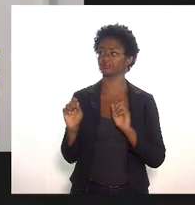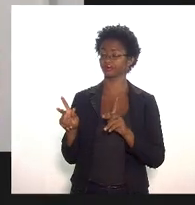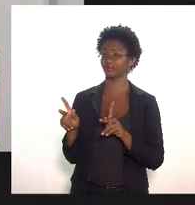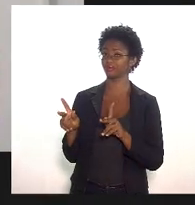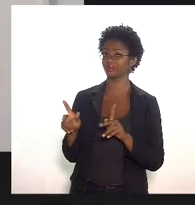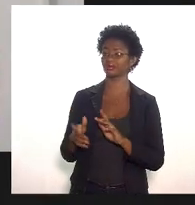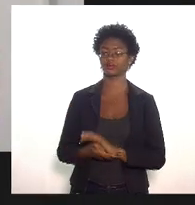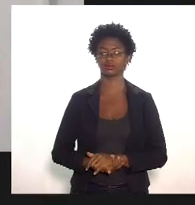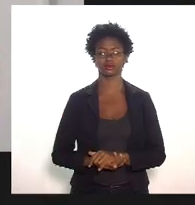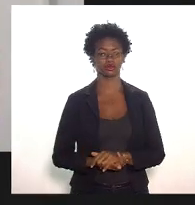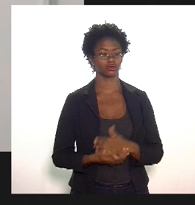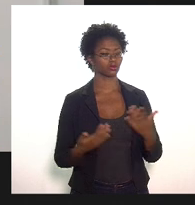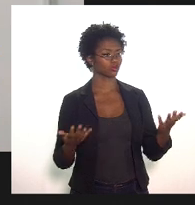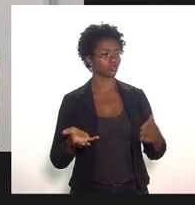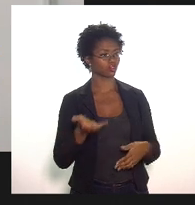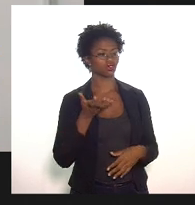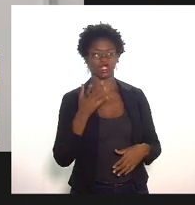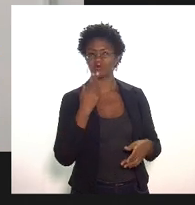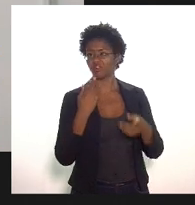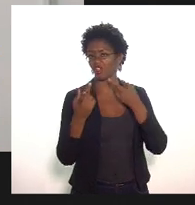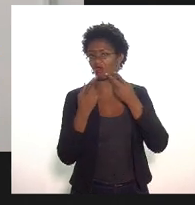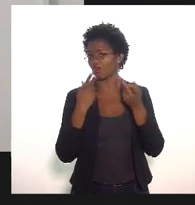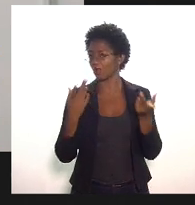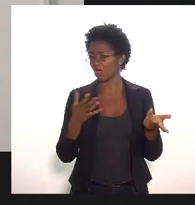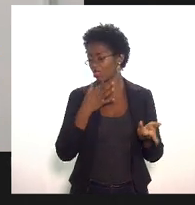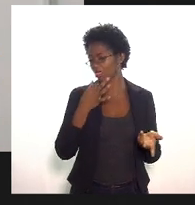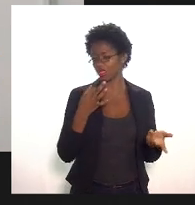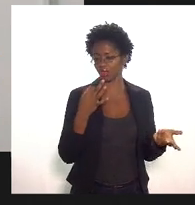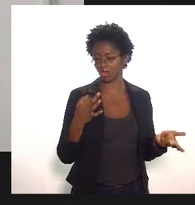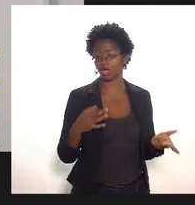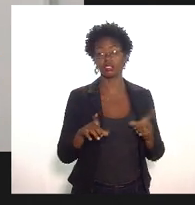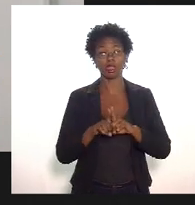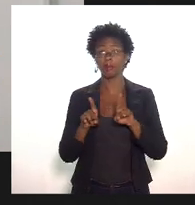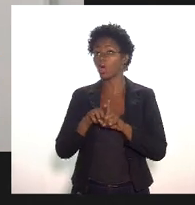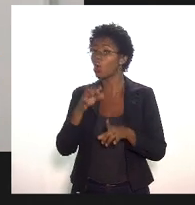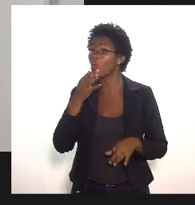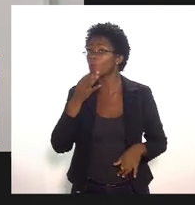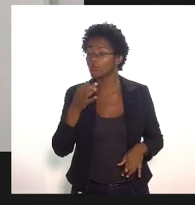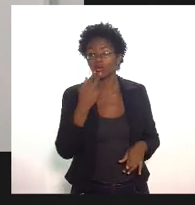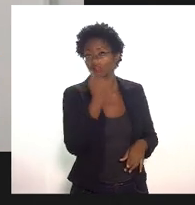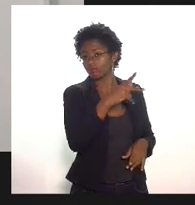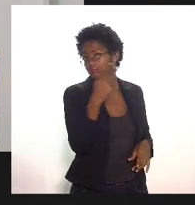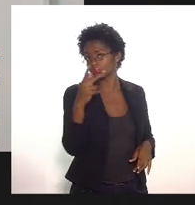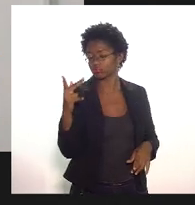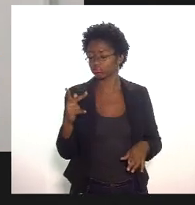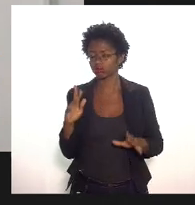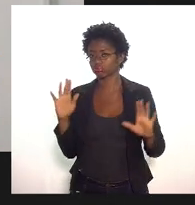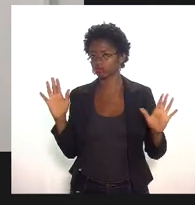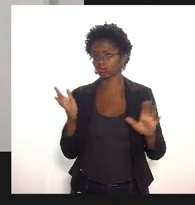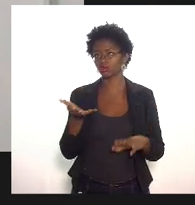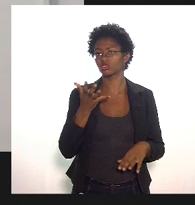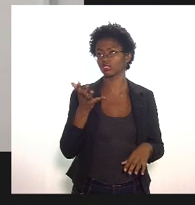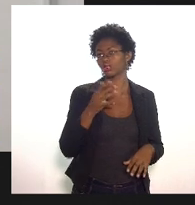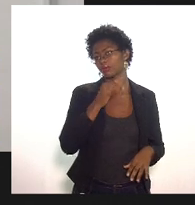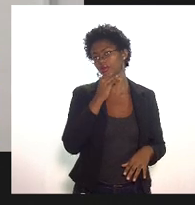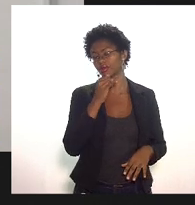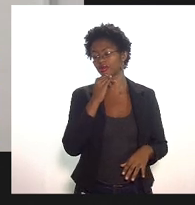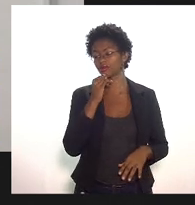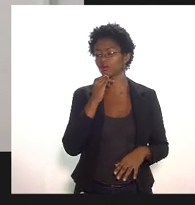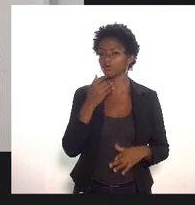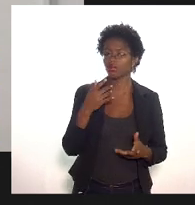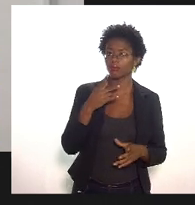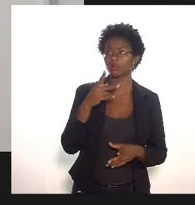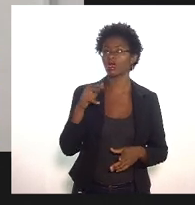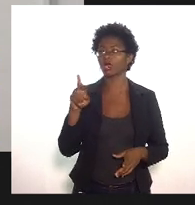Tá bom. Alguém quer fazer alguma colocação? E demais sugestões, né? Essa questão, por exemplo, da BR do Mar,